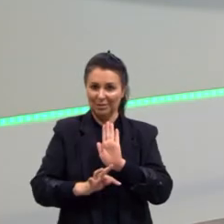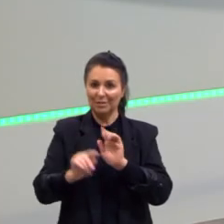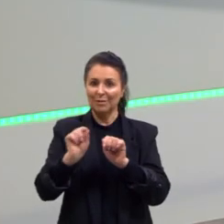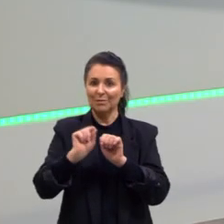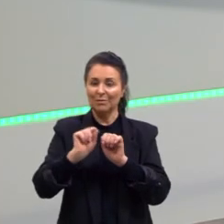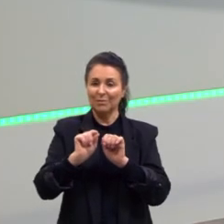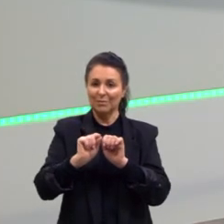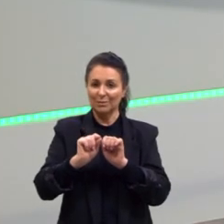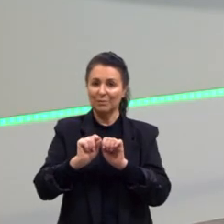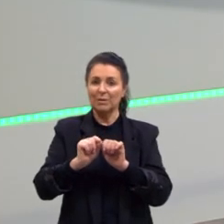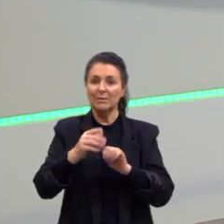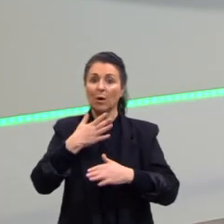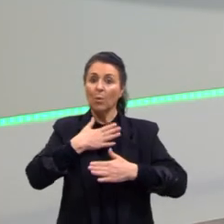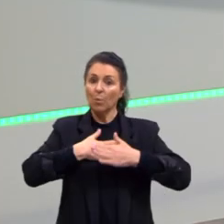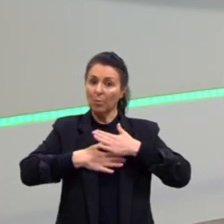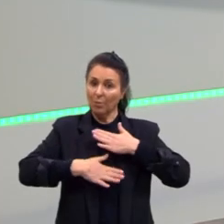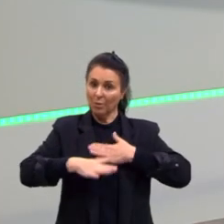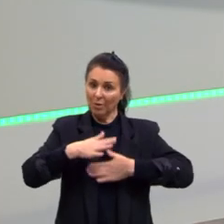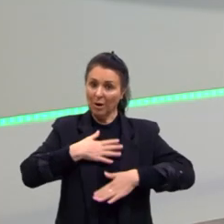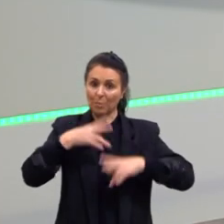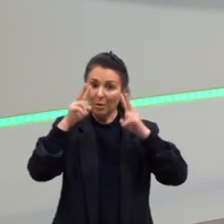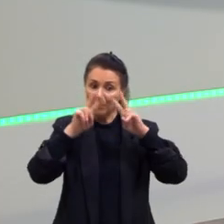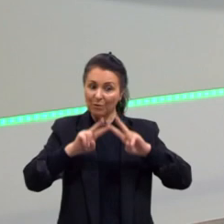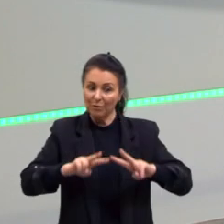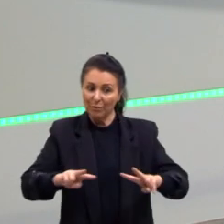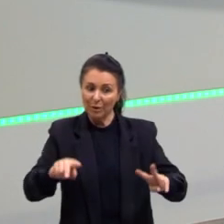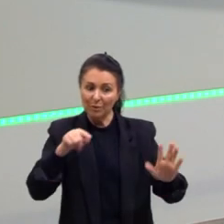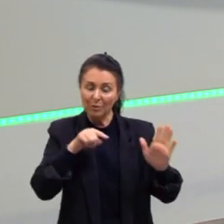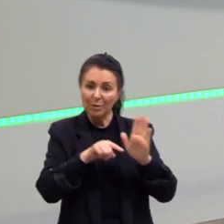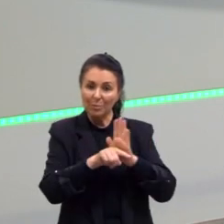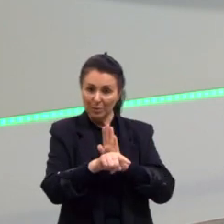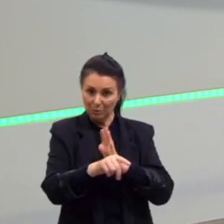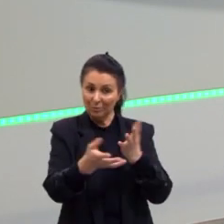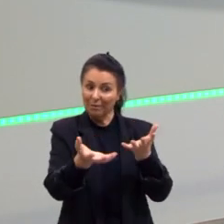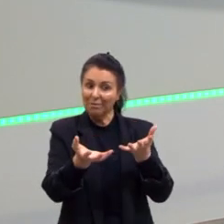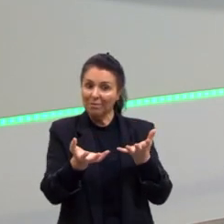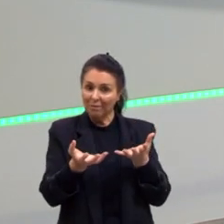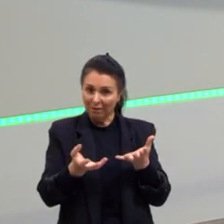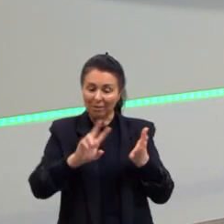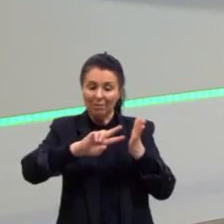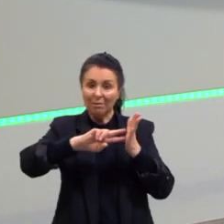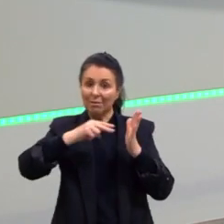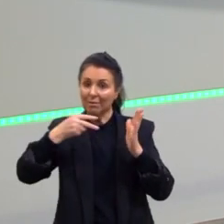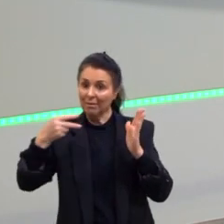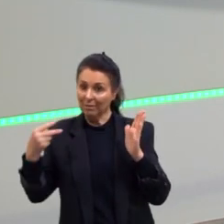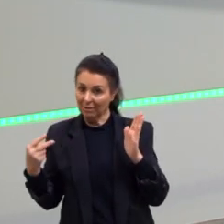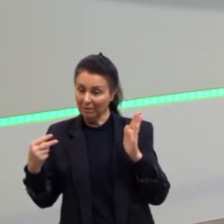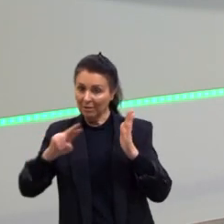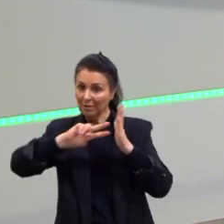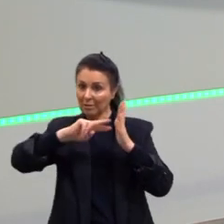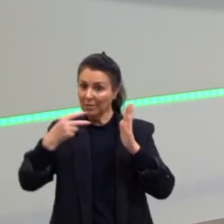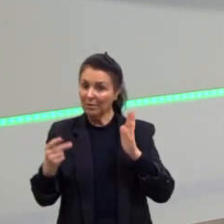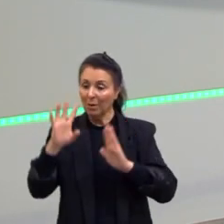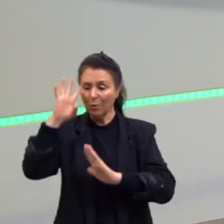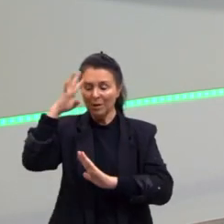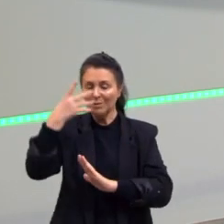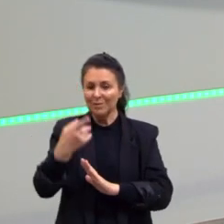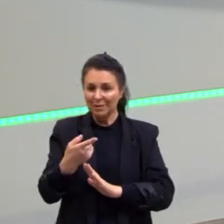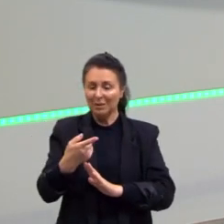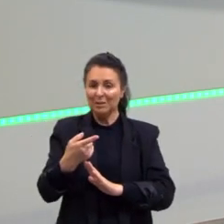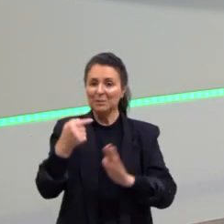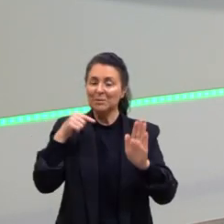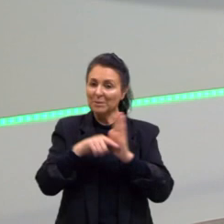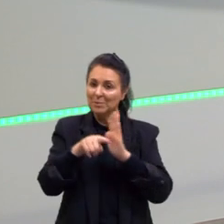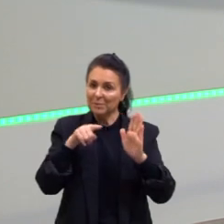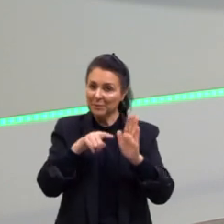só realizar uma letra com calma ver o que questão tá pedindo é interpretar os resultados da questão